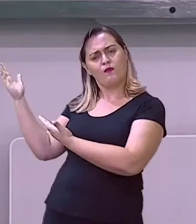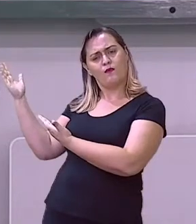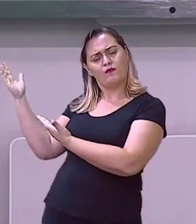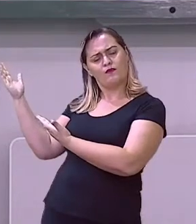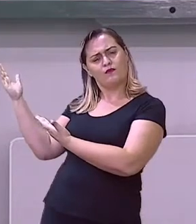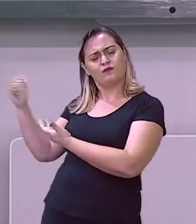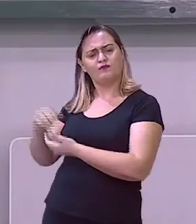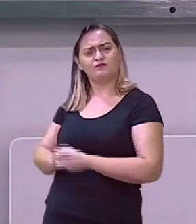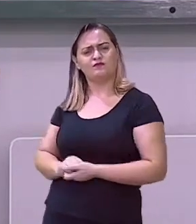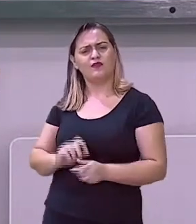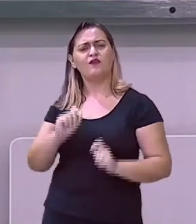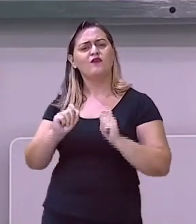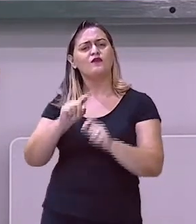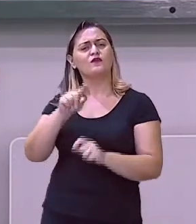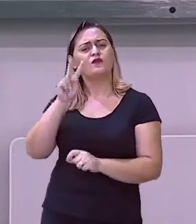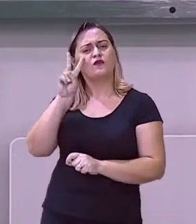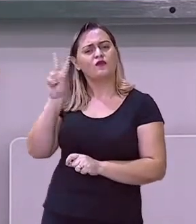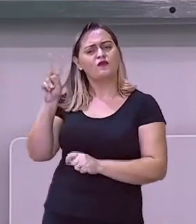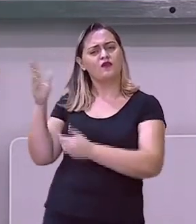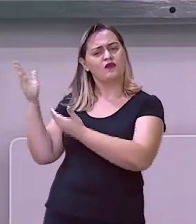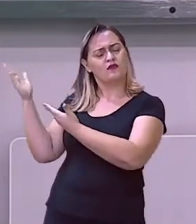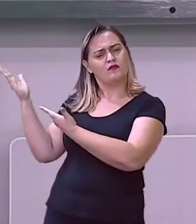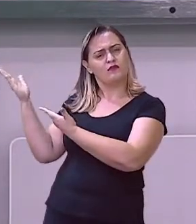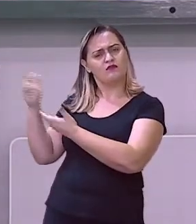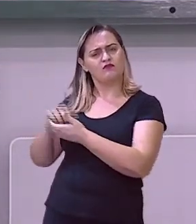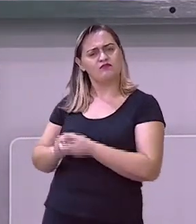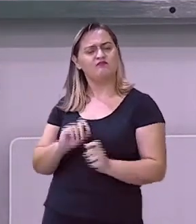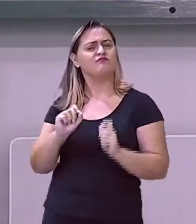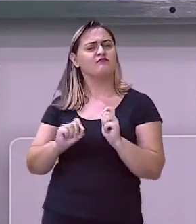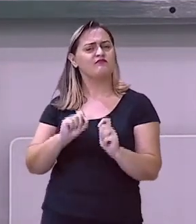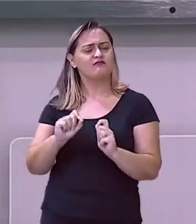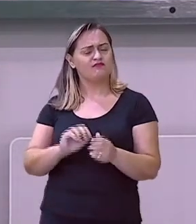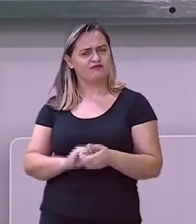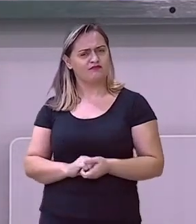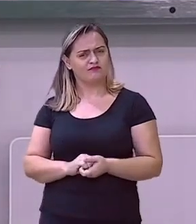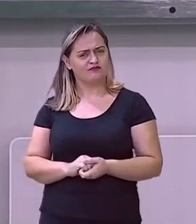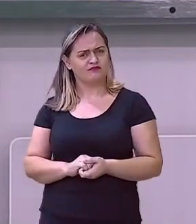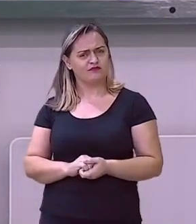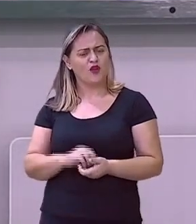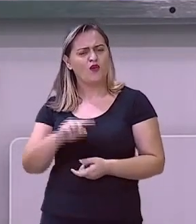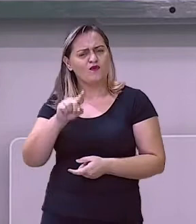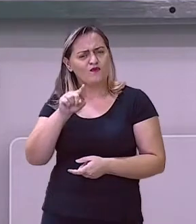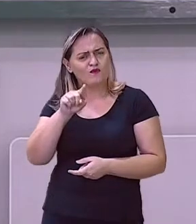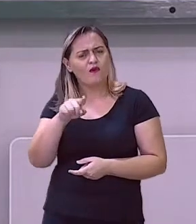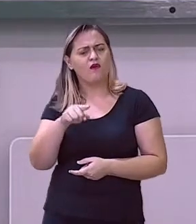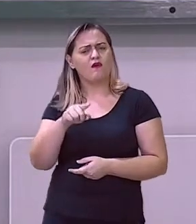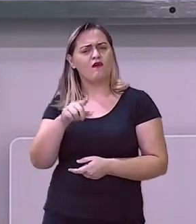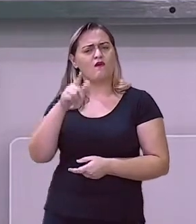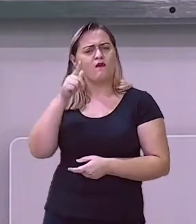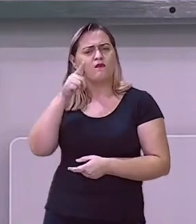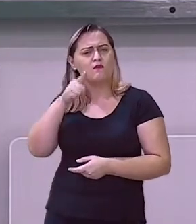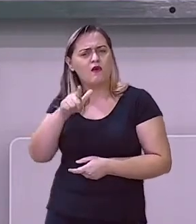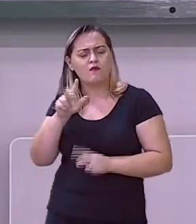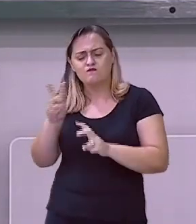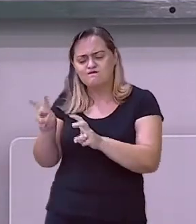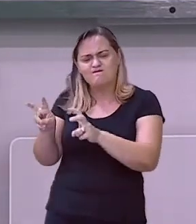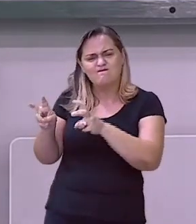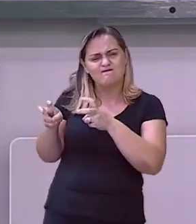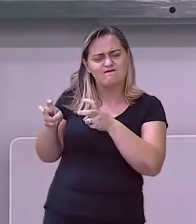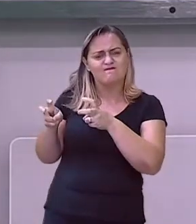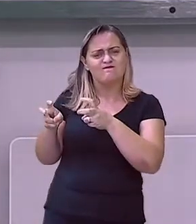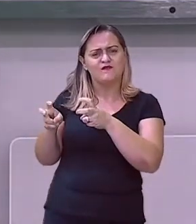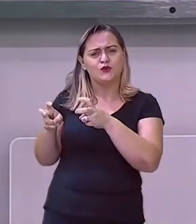O que você vê nessa imagem? Você consegue perceber todas